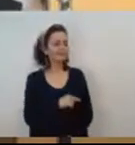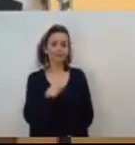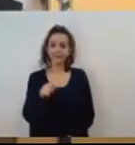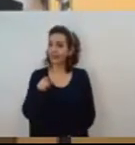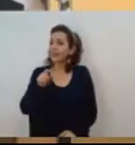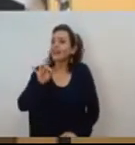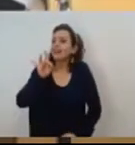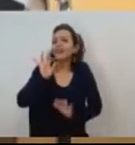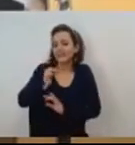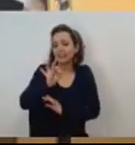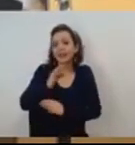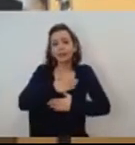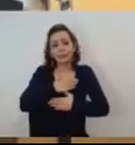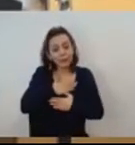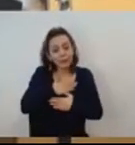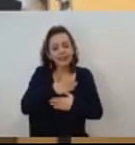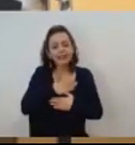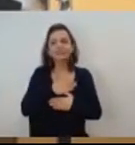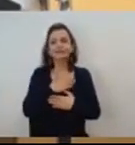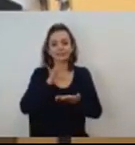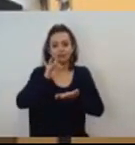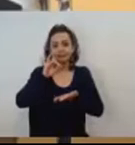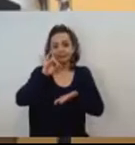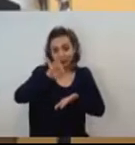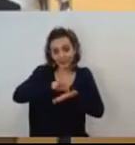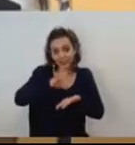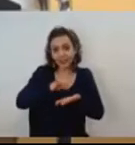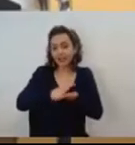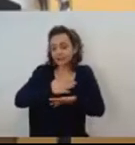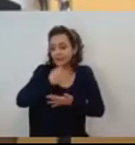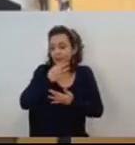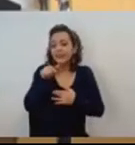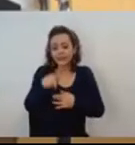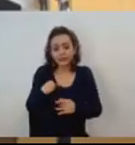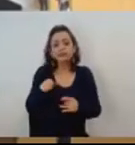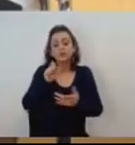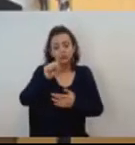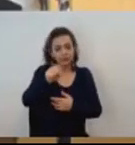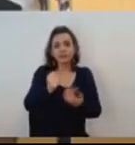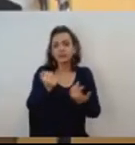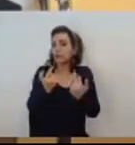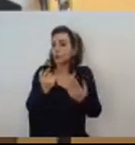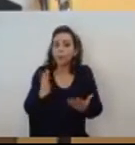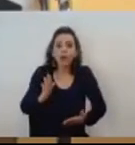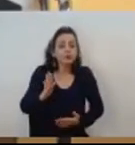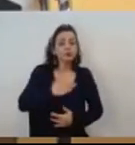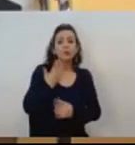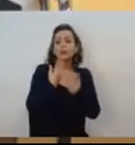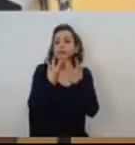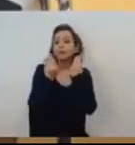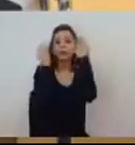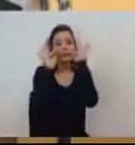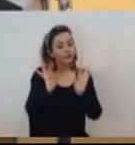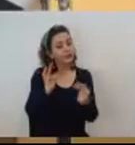é uma feliz surpresa meu primeiro que é acho que muito do Sucesso da nossa forma de atuar